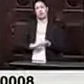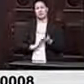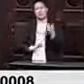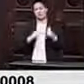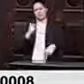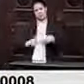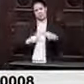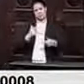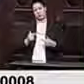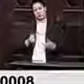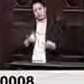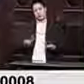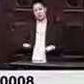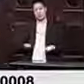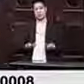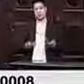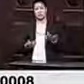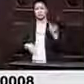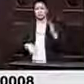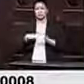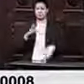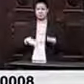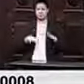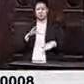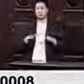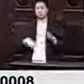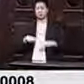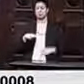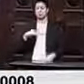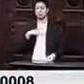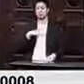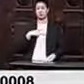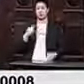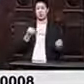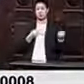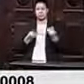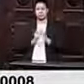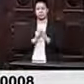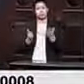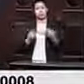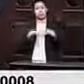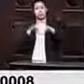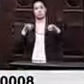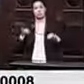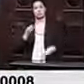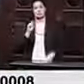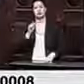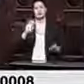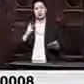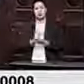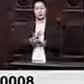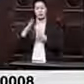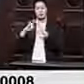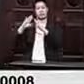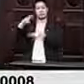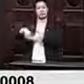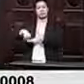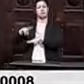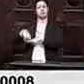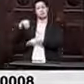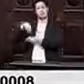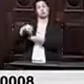penitenciários. De vez em quando, e tem sido frequente, vemos notícias nos jornais sobre a situação do sistema